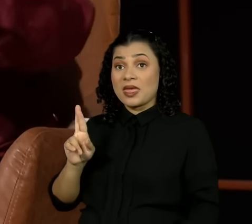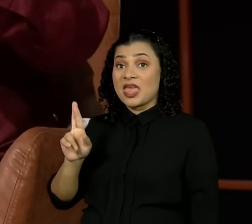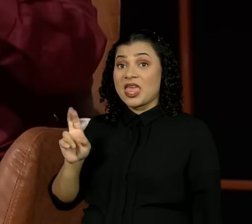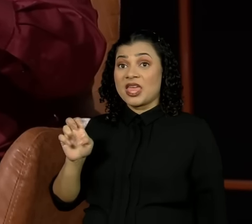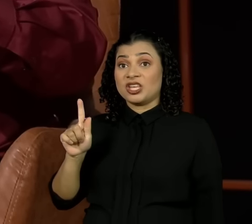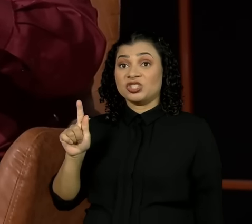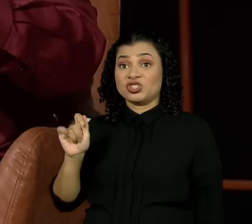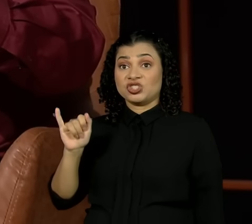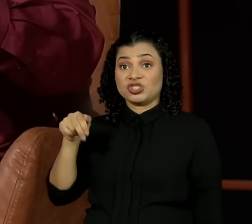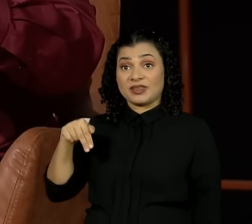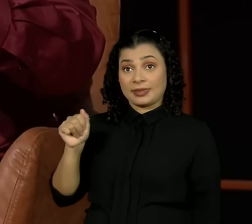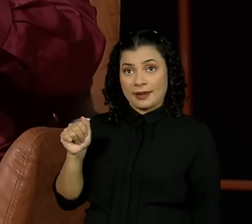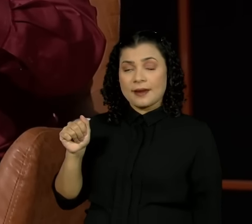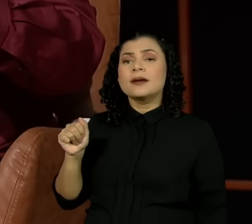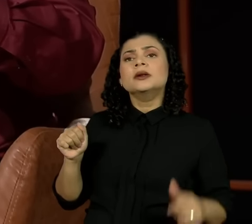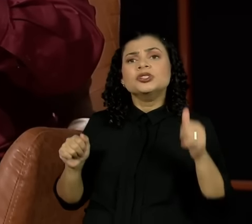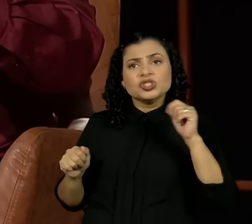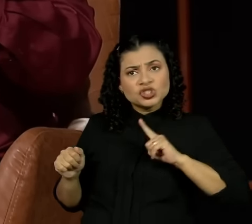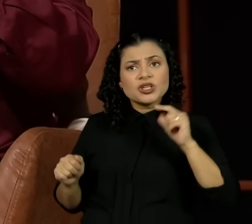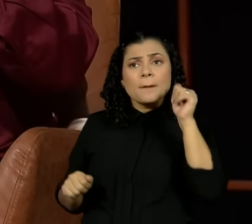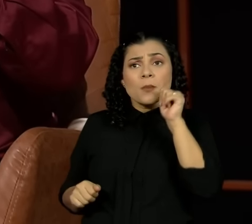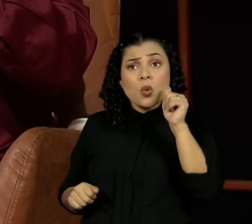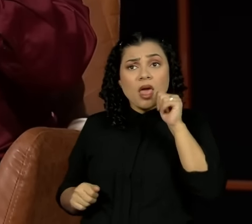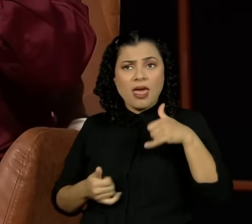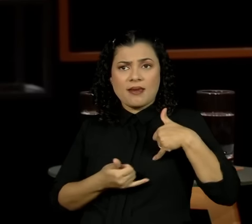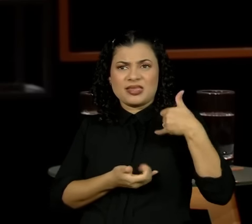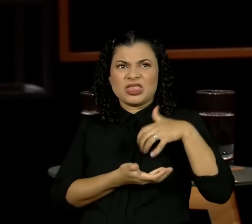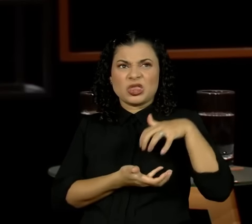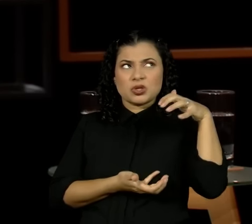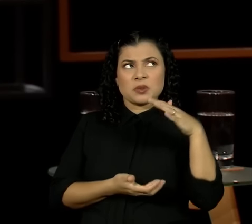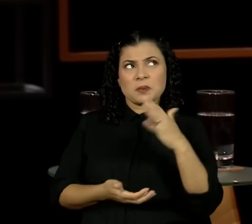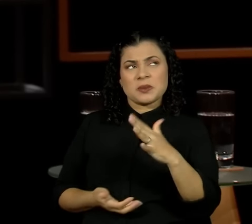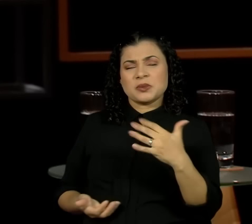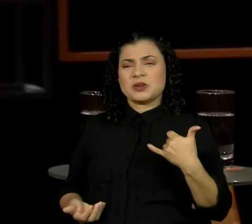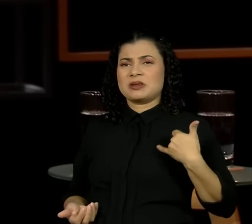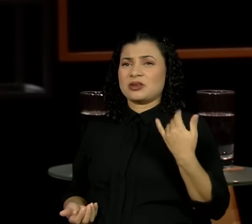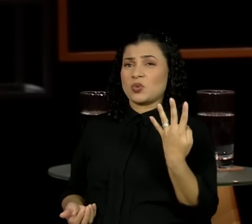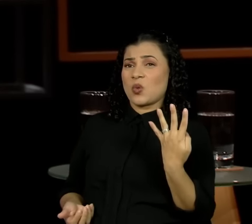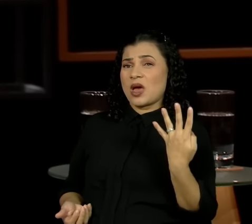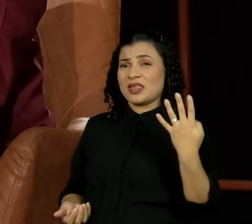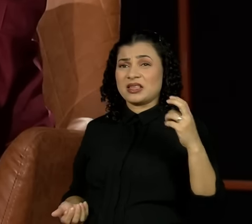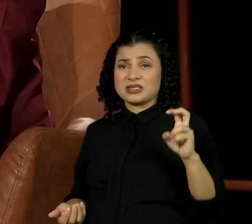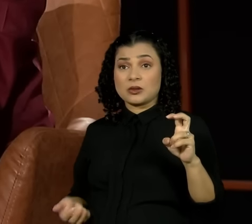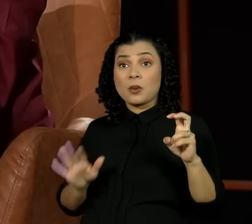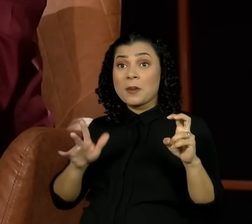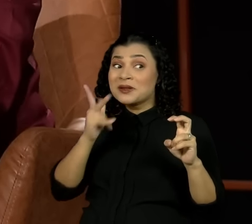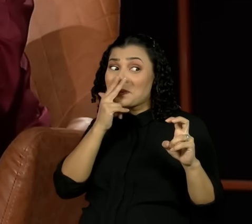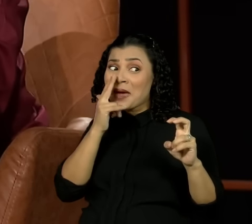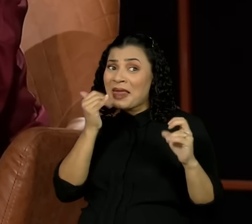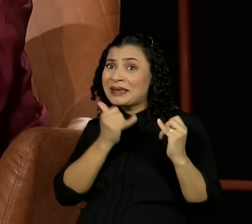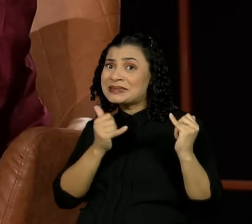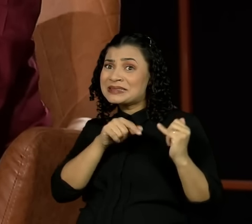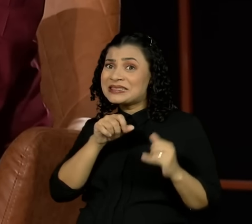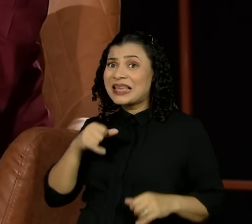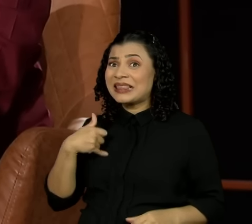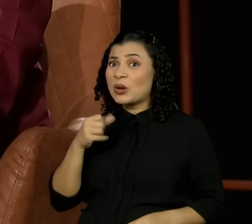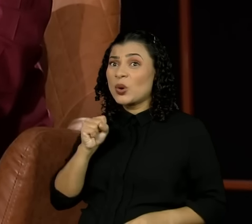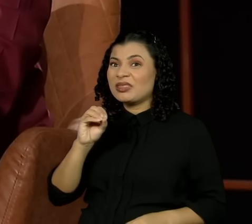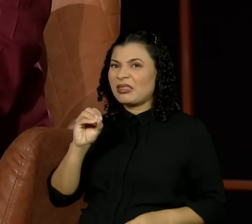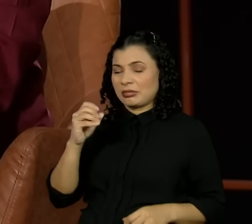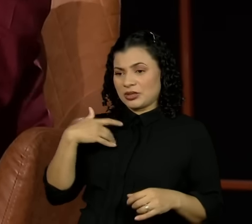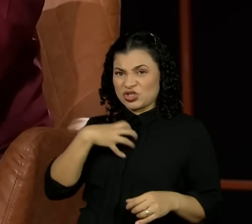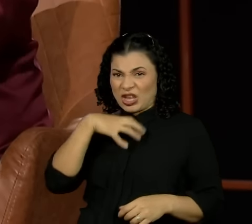uma senhora, ela devia ter 45 anos, mas parecia ter 80. Então, acabei, por alguma razão,